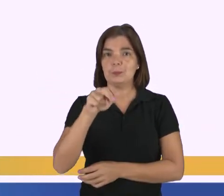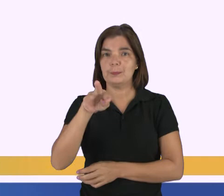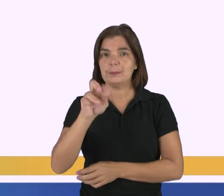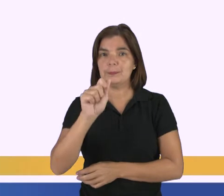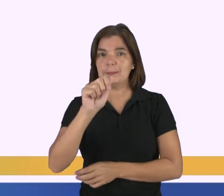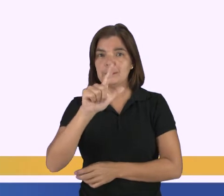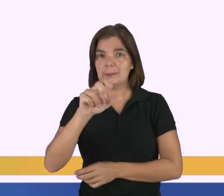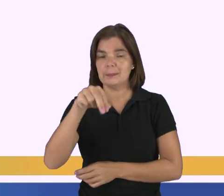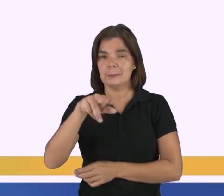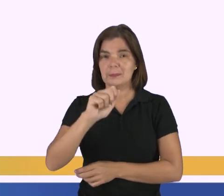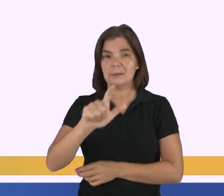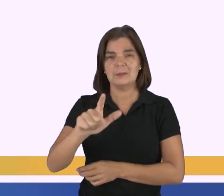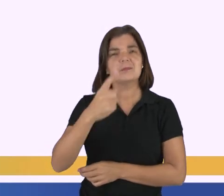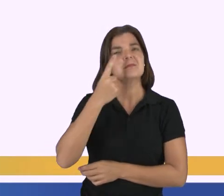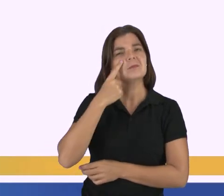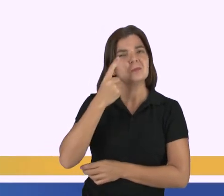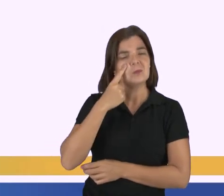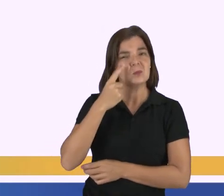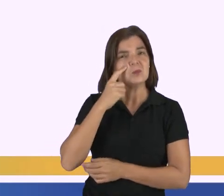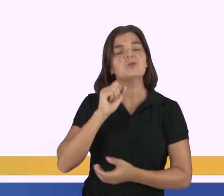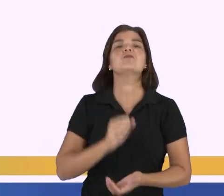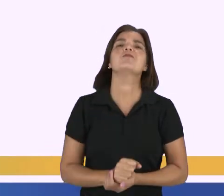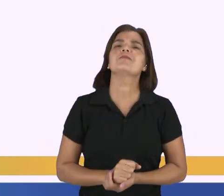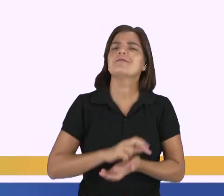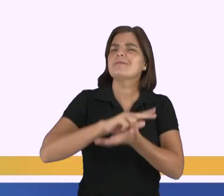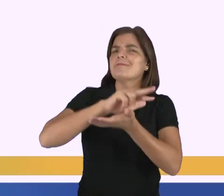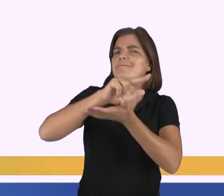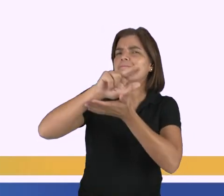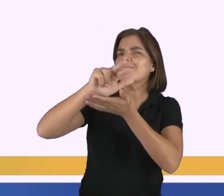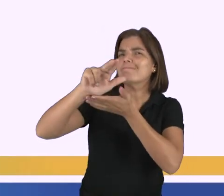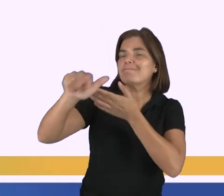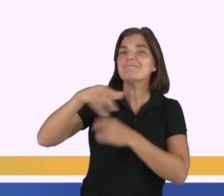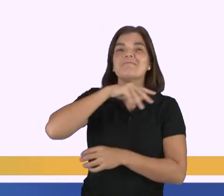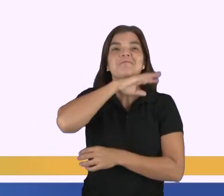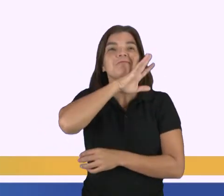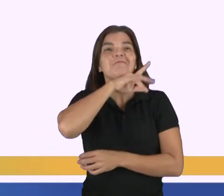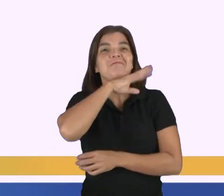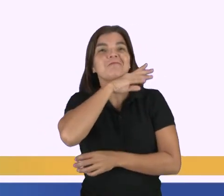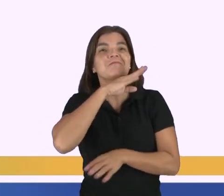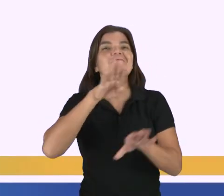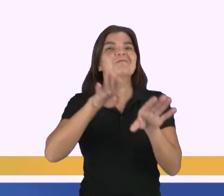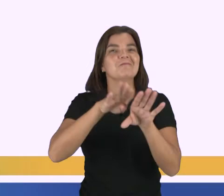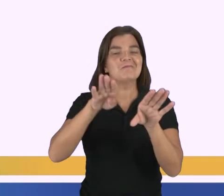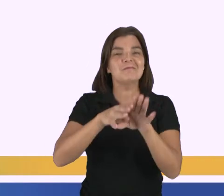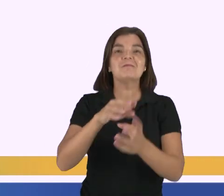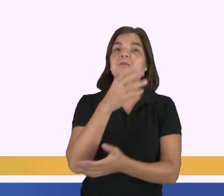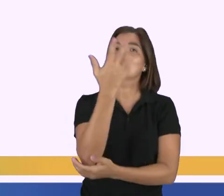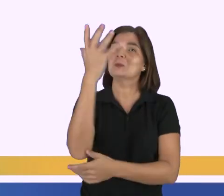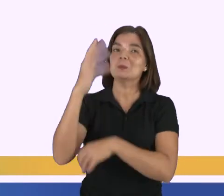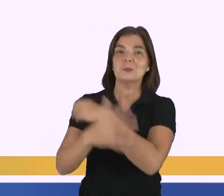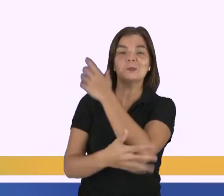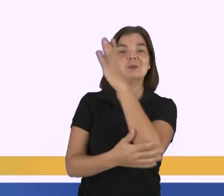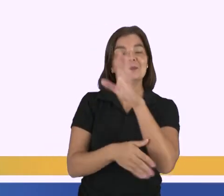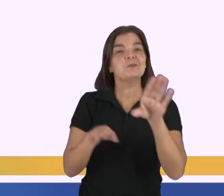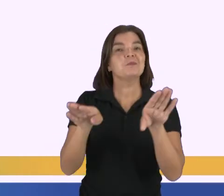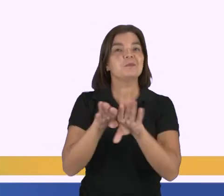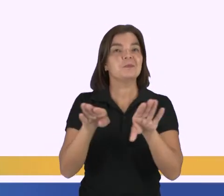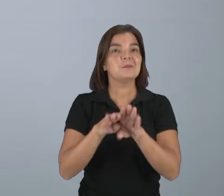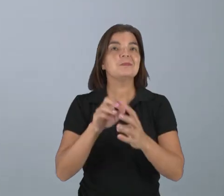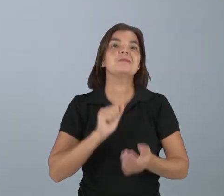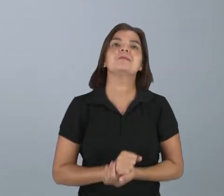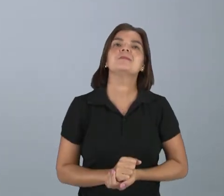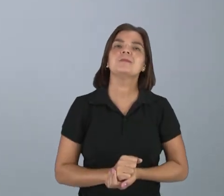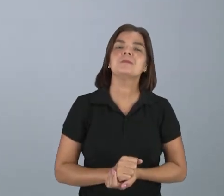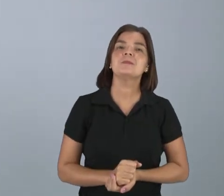é uma das regiões com maiores de biodiversidade do mundo. Então aí, Pantanal, inclusive